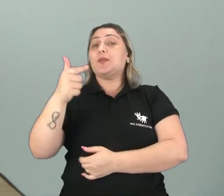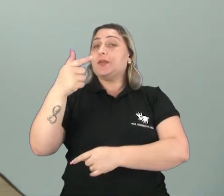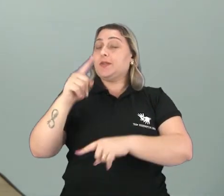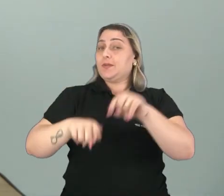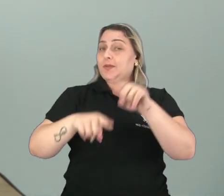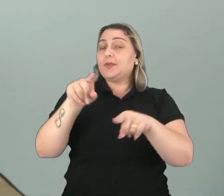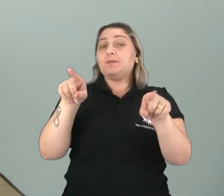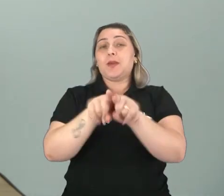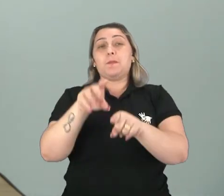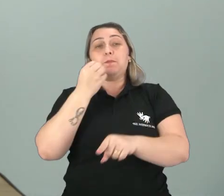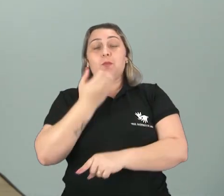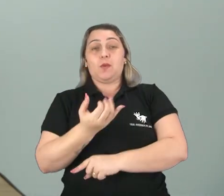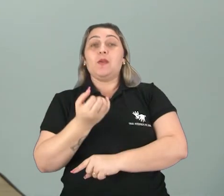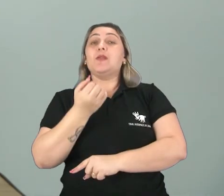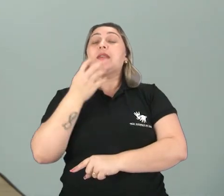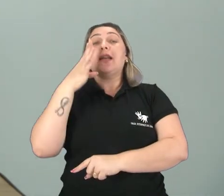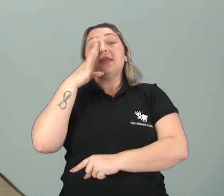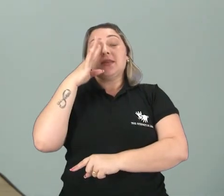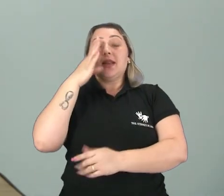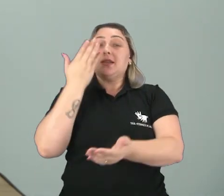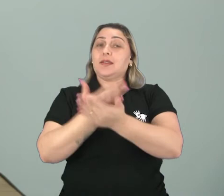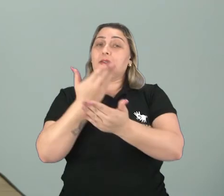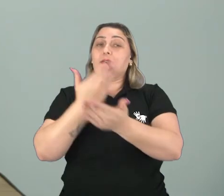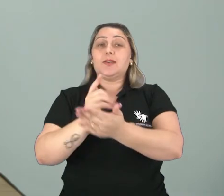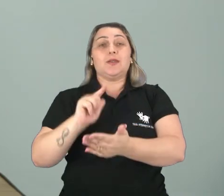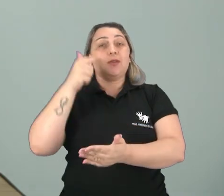outras coisas. Bom, para você assistir a